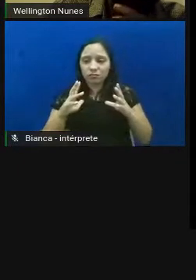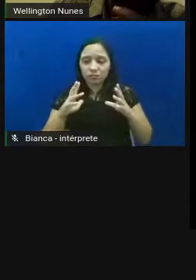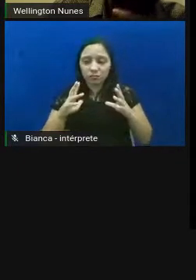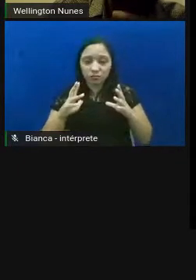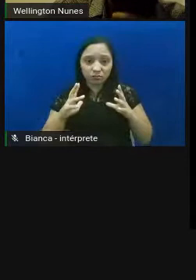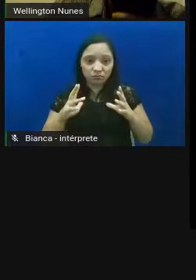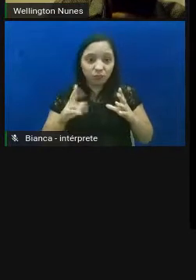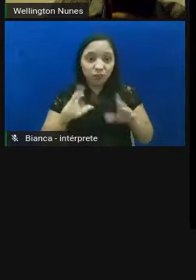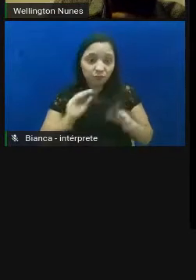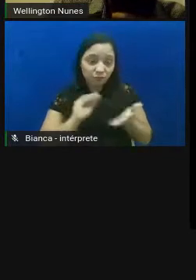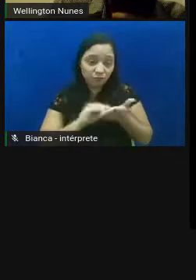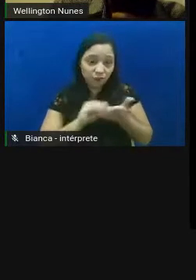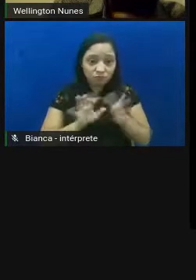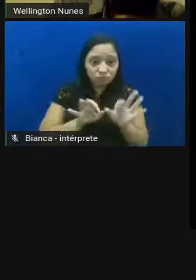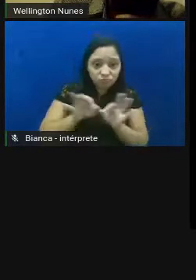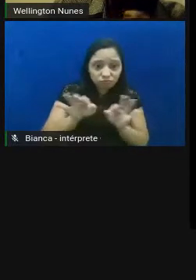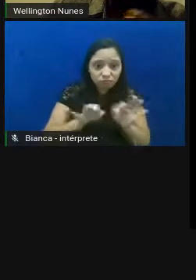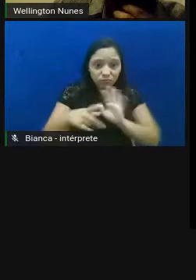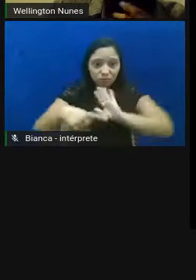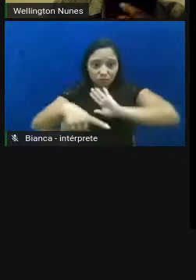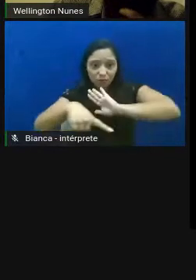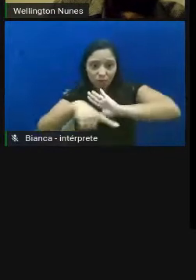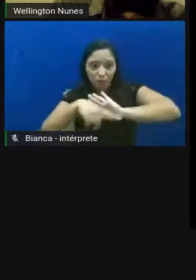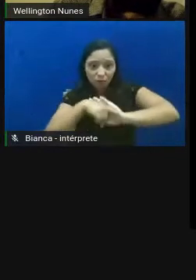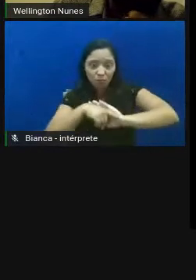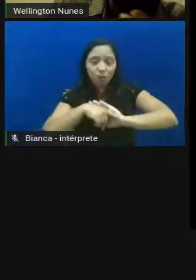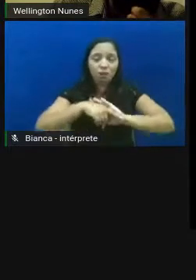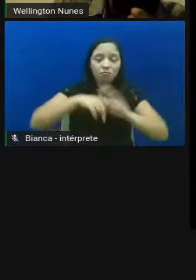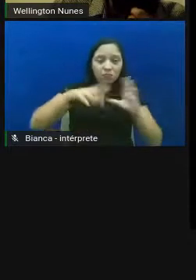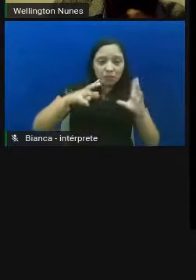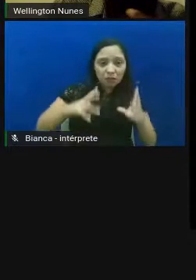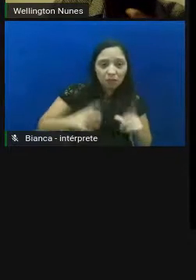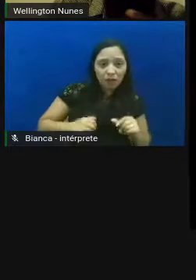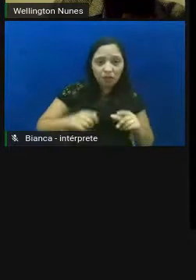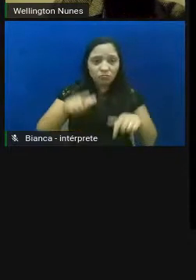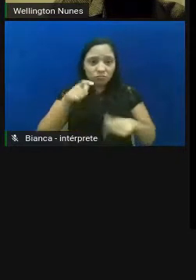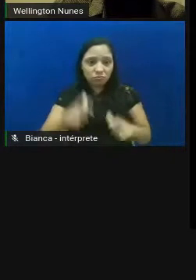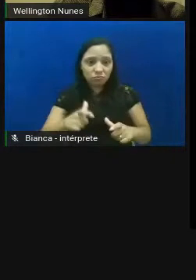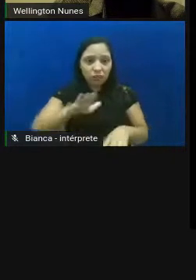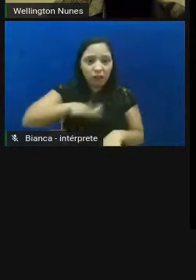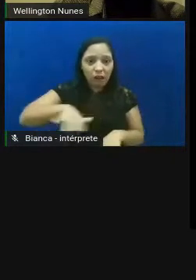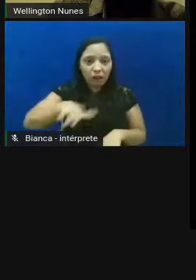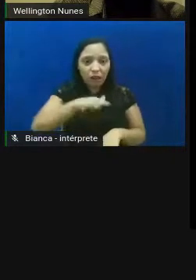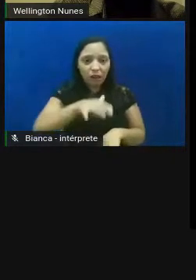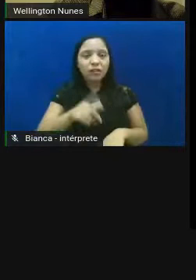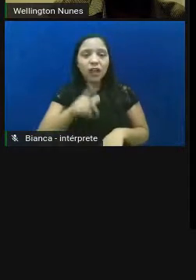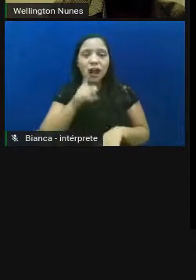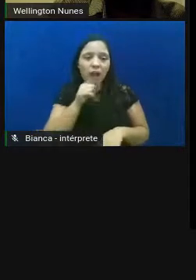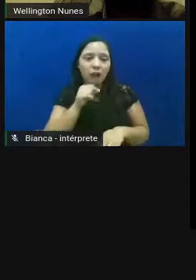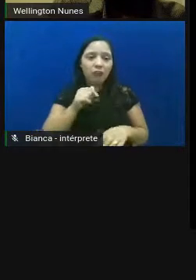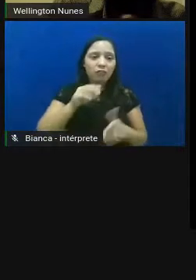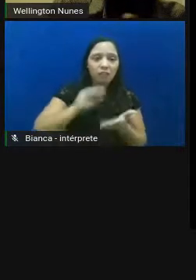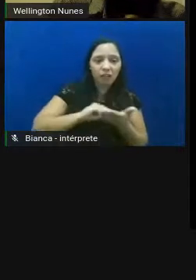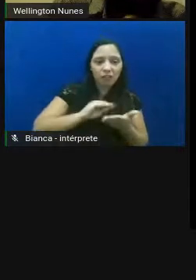básica. Rede de água, mapeamento das áreas com rede de água.